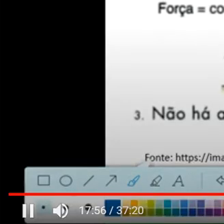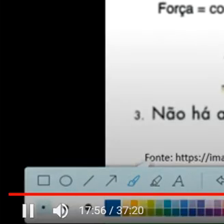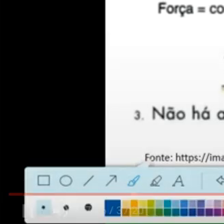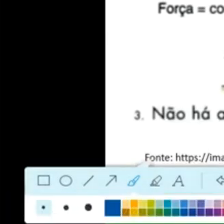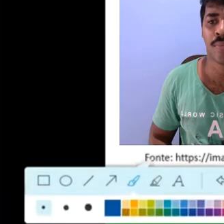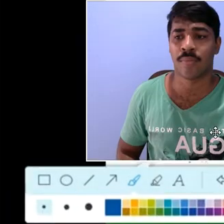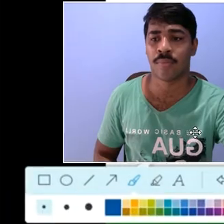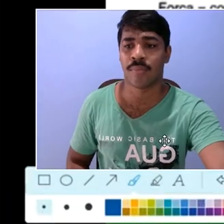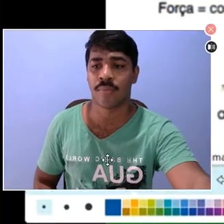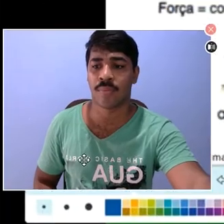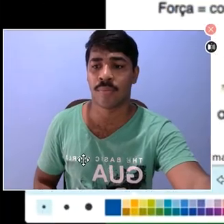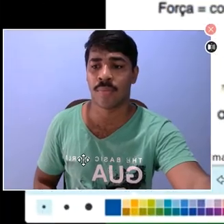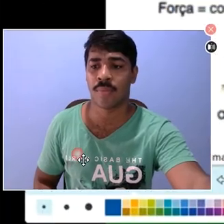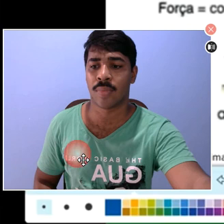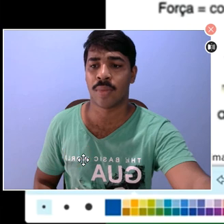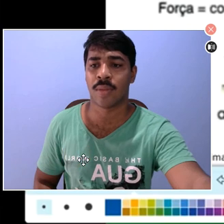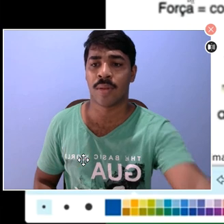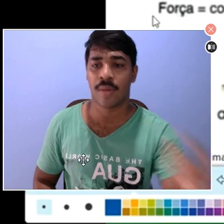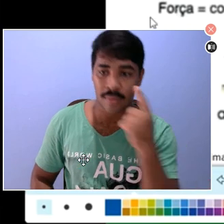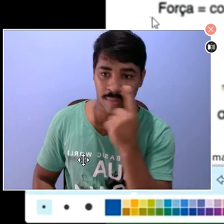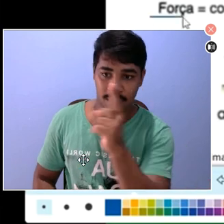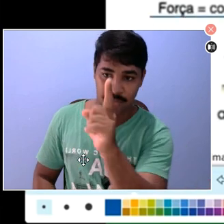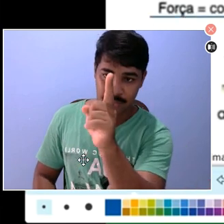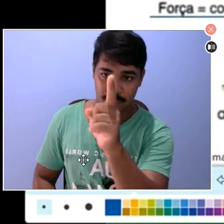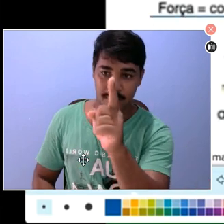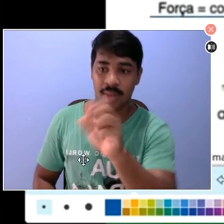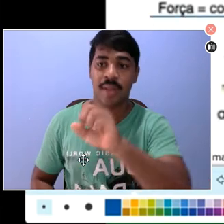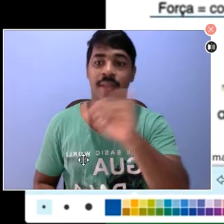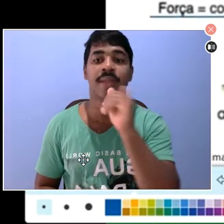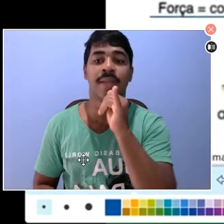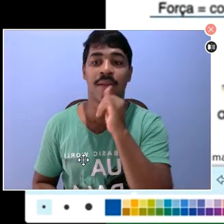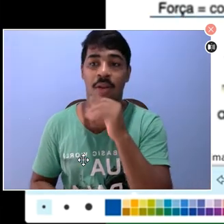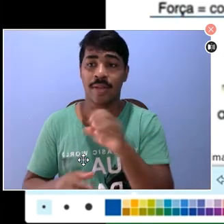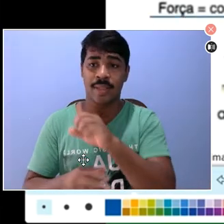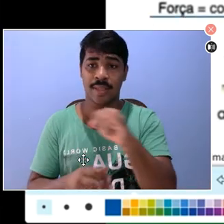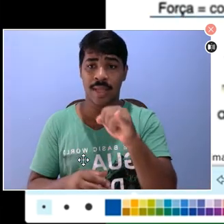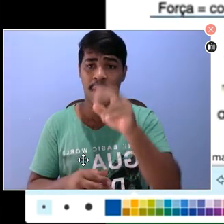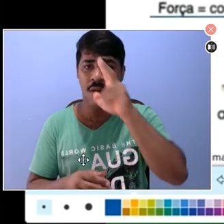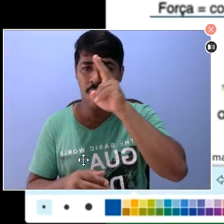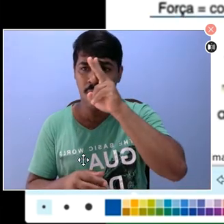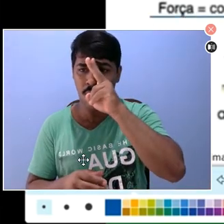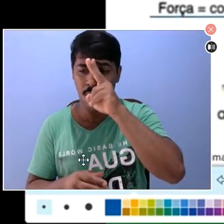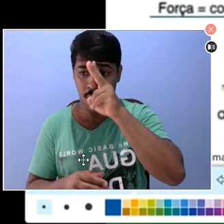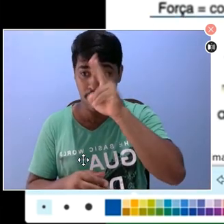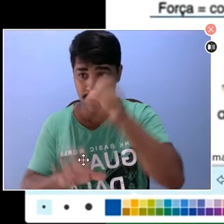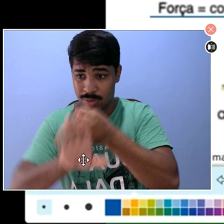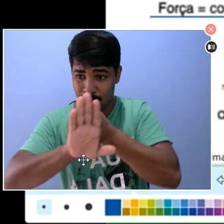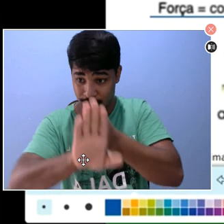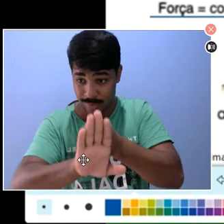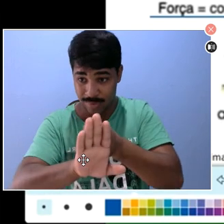a aceleração. Lembre-se que é numa superfície sem atrito. E agora, se a força é